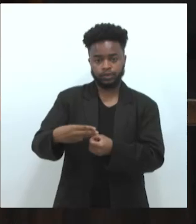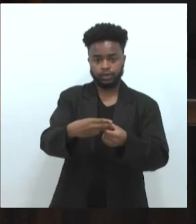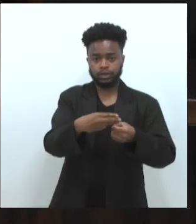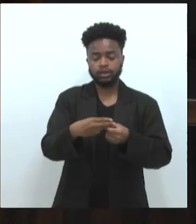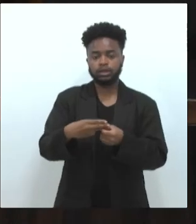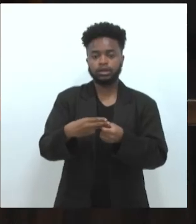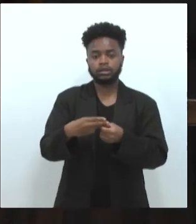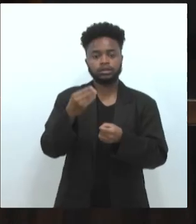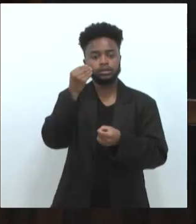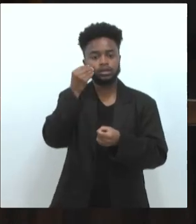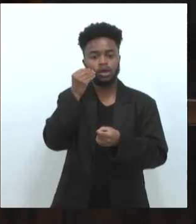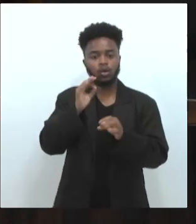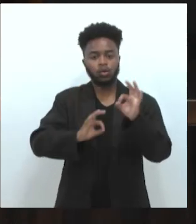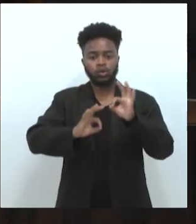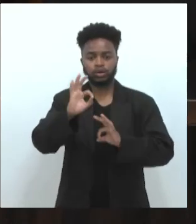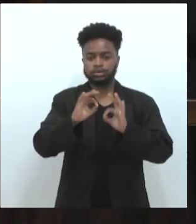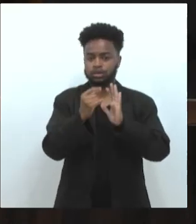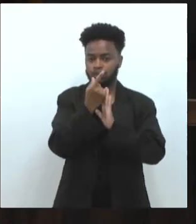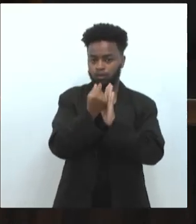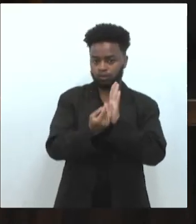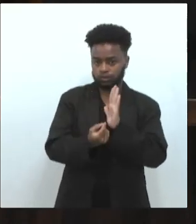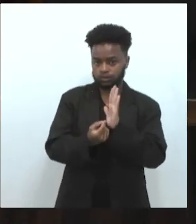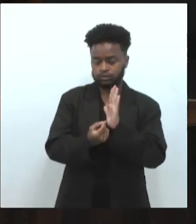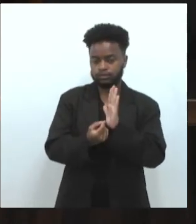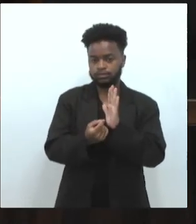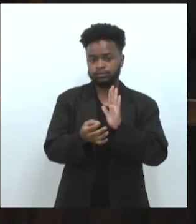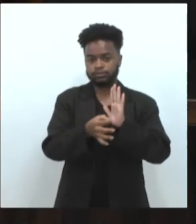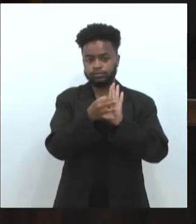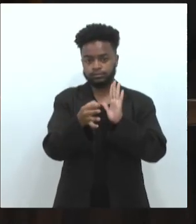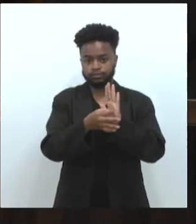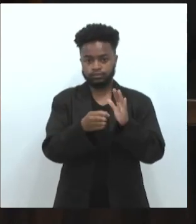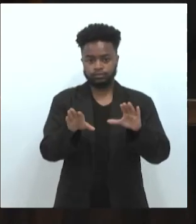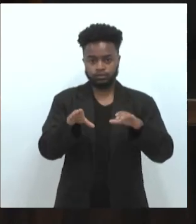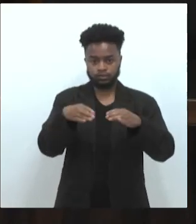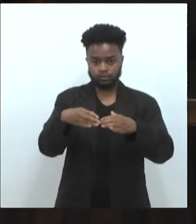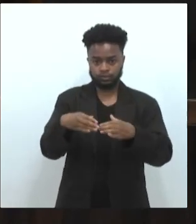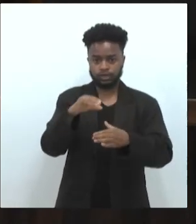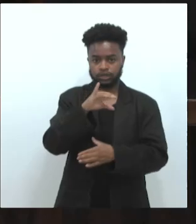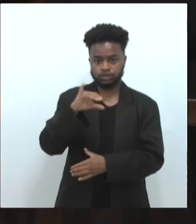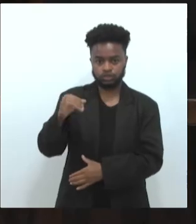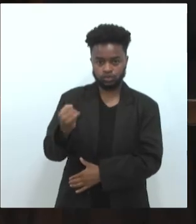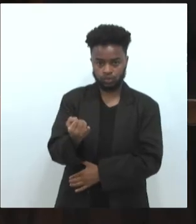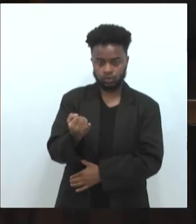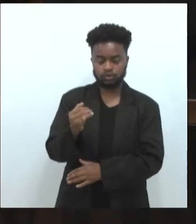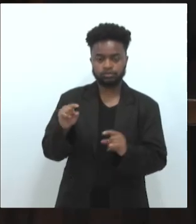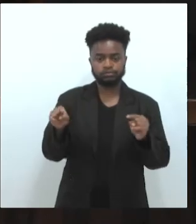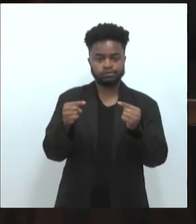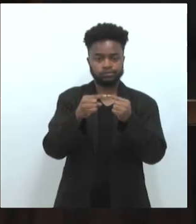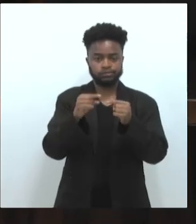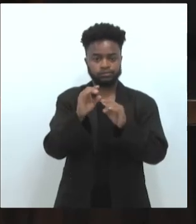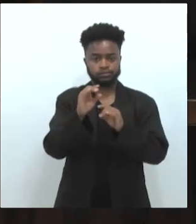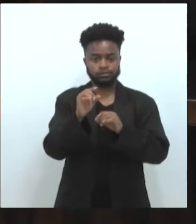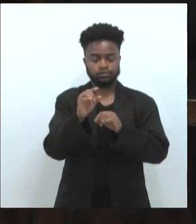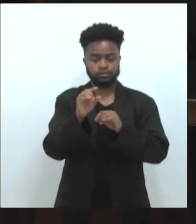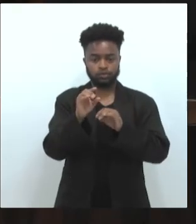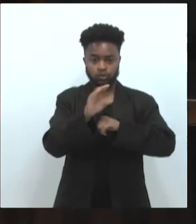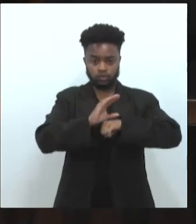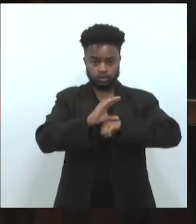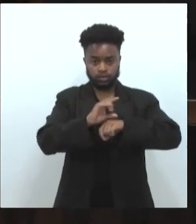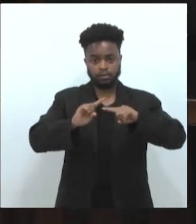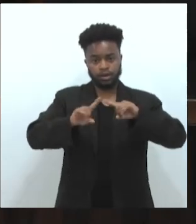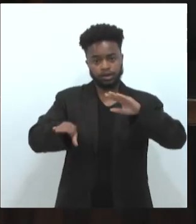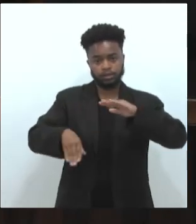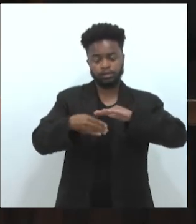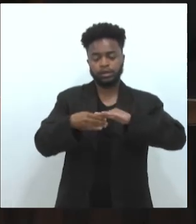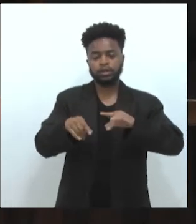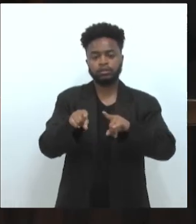de peças orçamentárias. Pareceres das comissões. Constituição e Justiça pela Constitucionalidade com emendas.